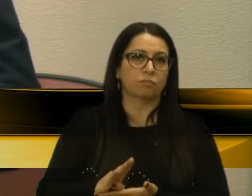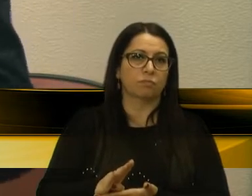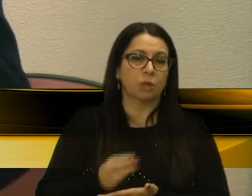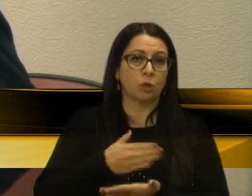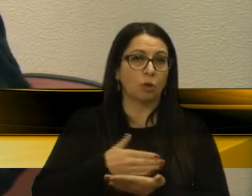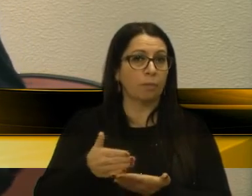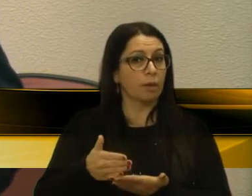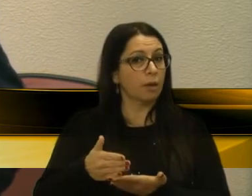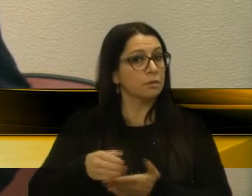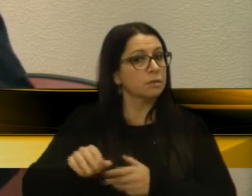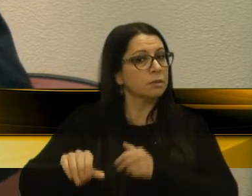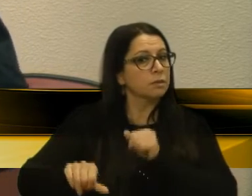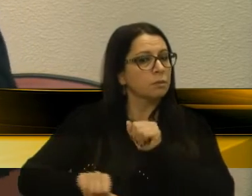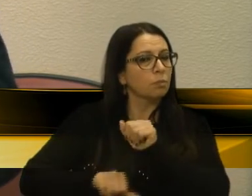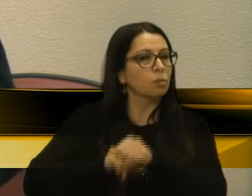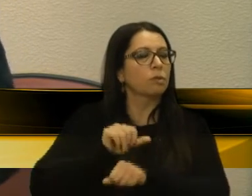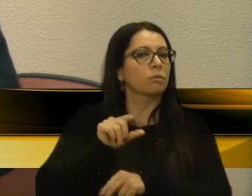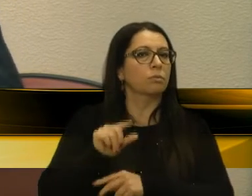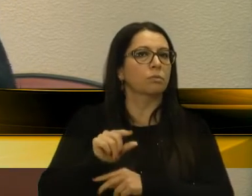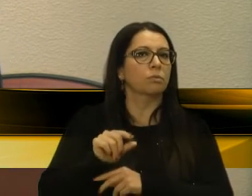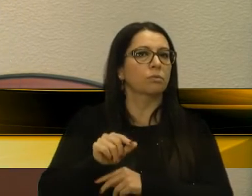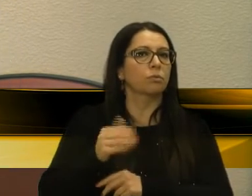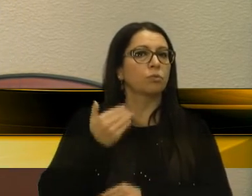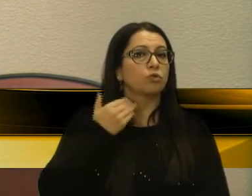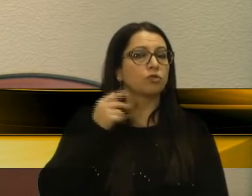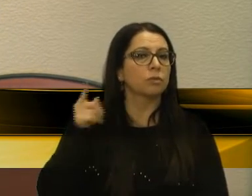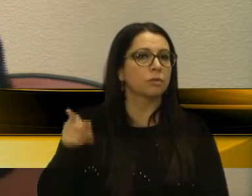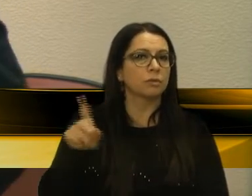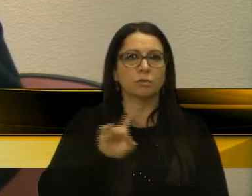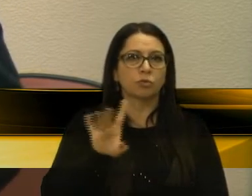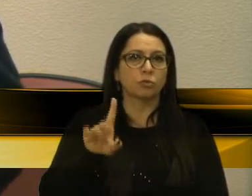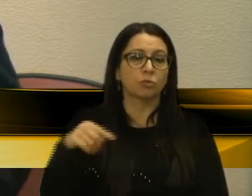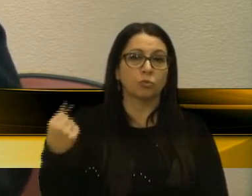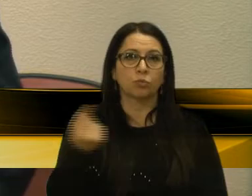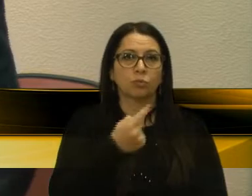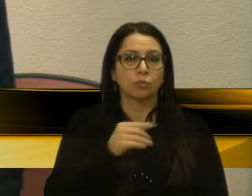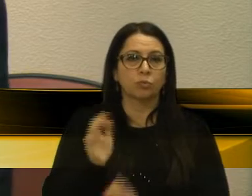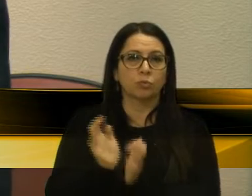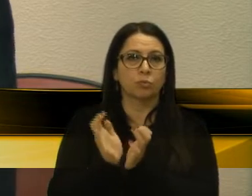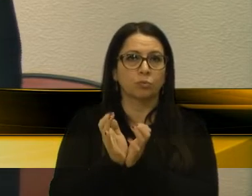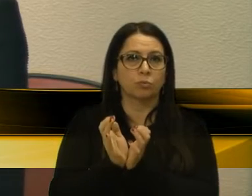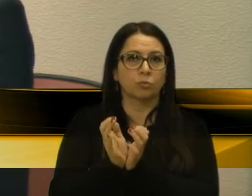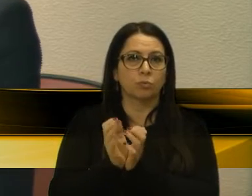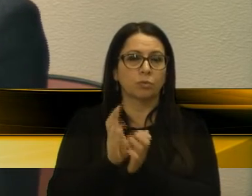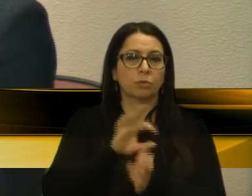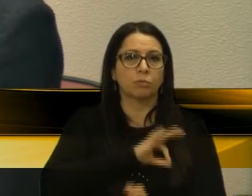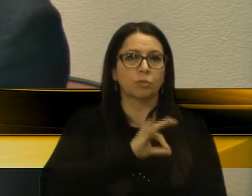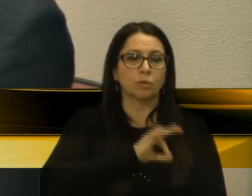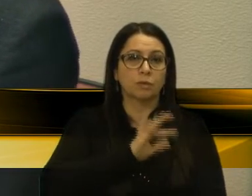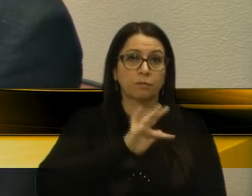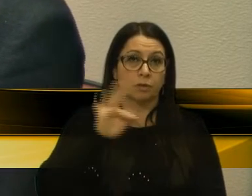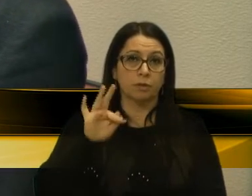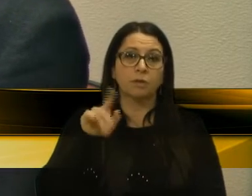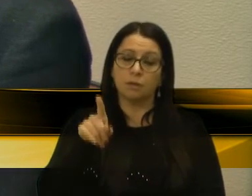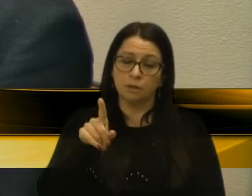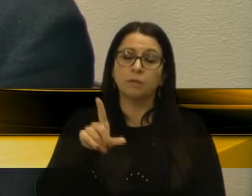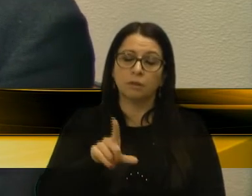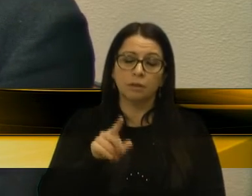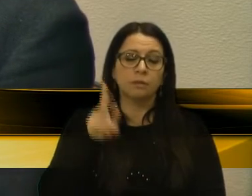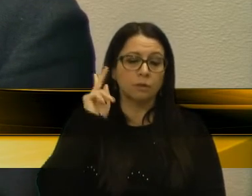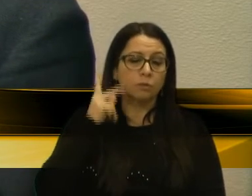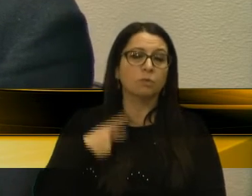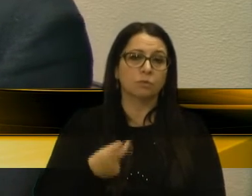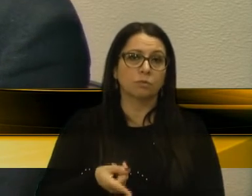começa a virar a página com o juiz Sérgio Moro, e não só ele, como toda uma equipe da Polícia Federal, e isso tem que ser